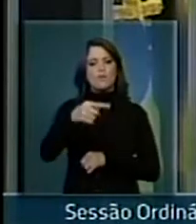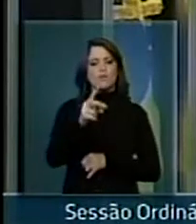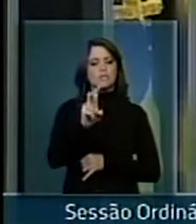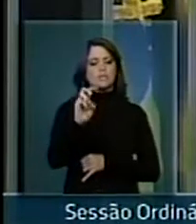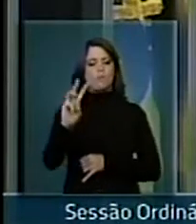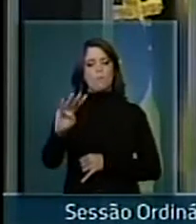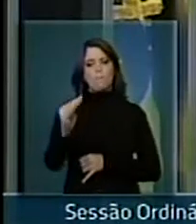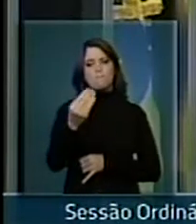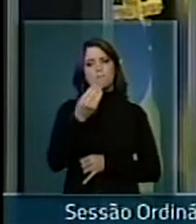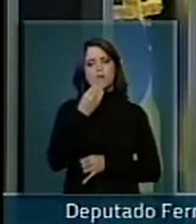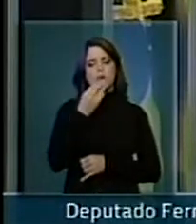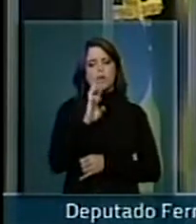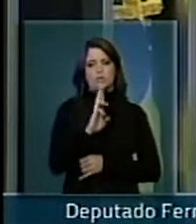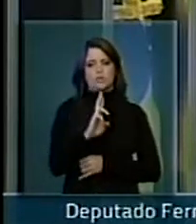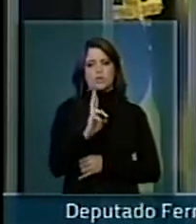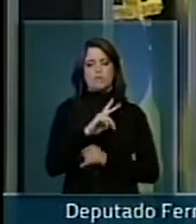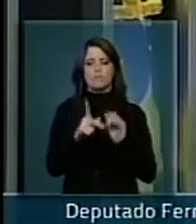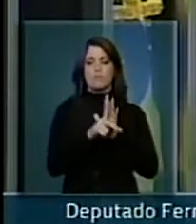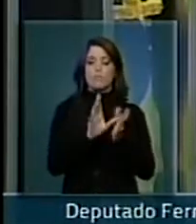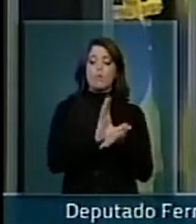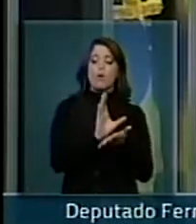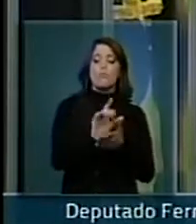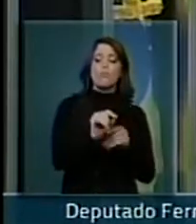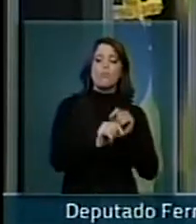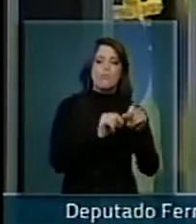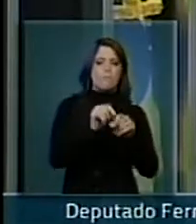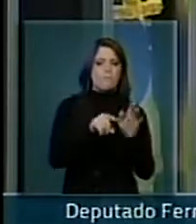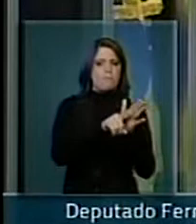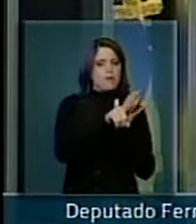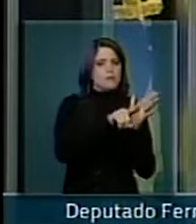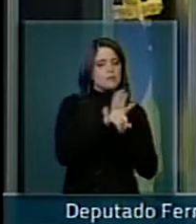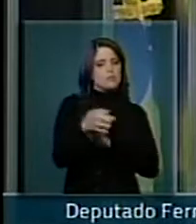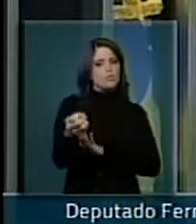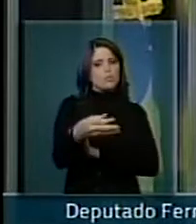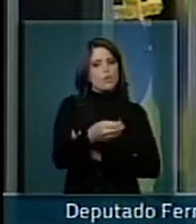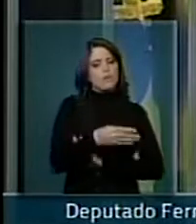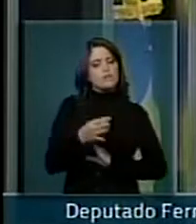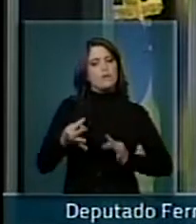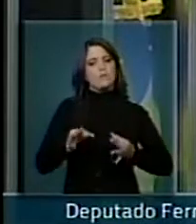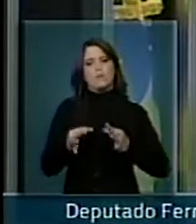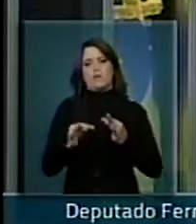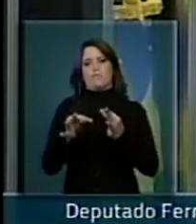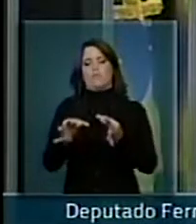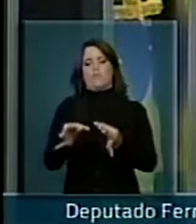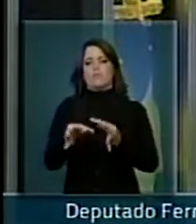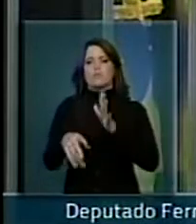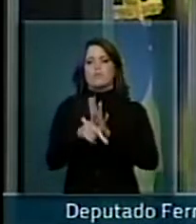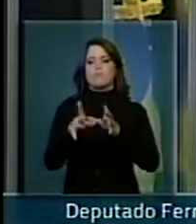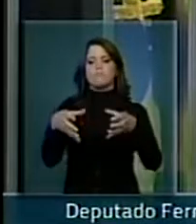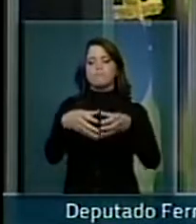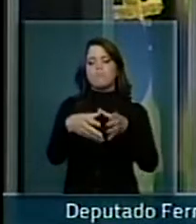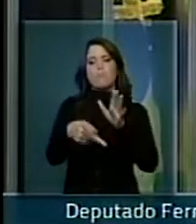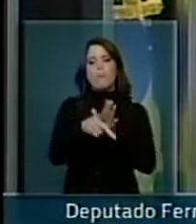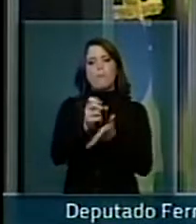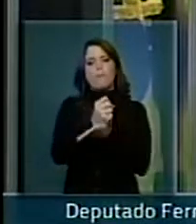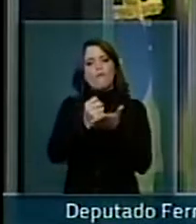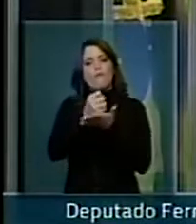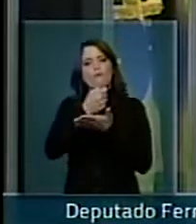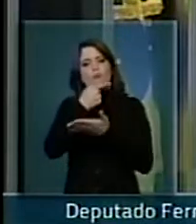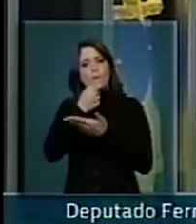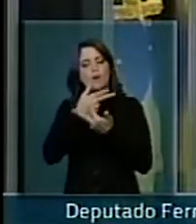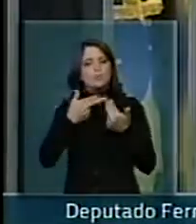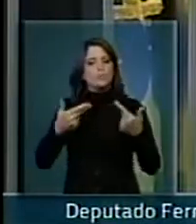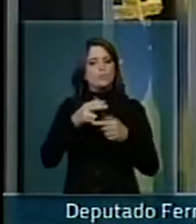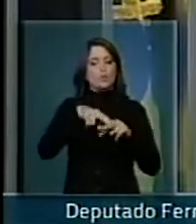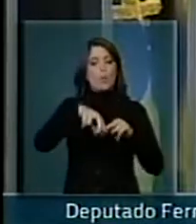bilhões de reais para pesquisa, inovação e tecnologia na área de fármacos. O